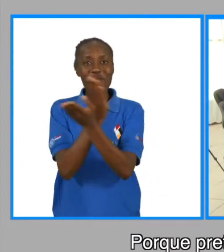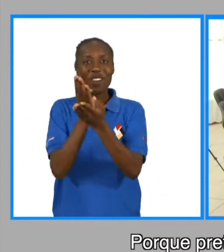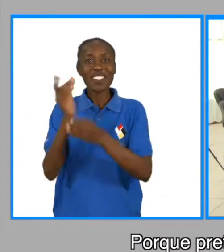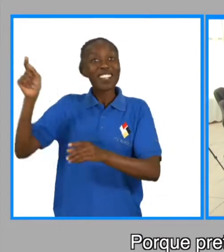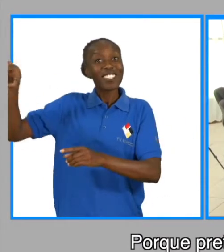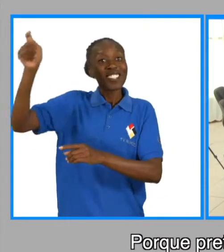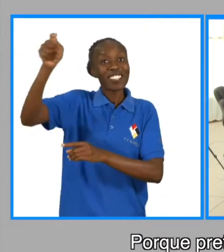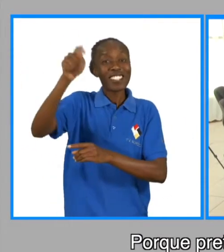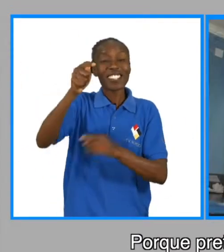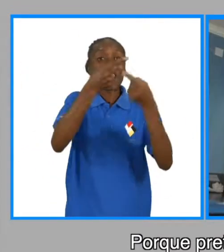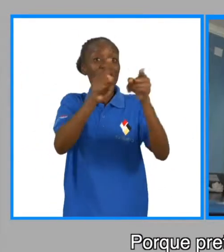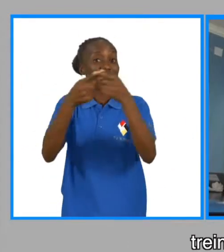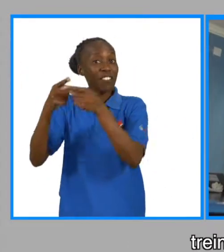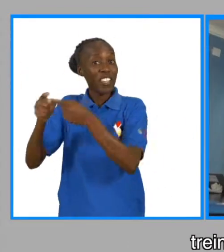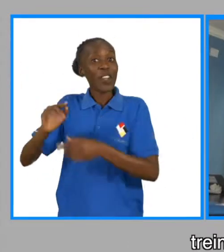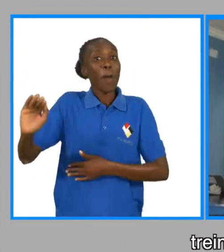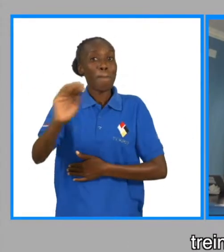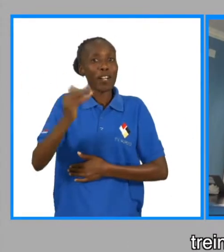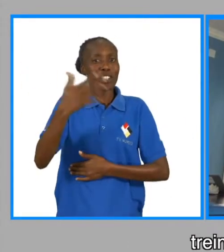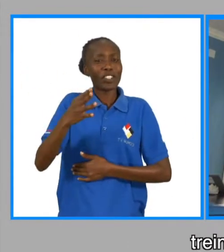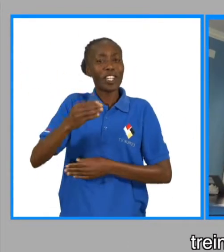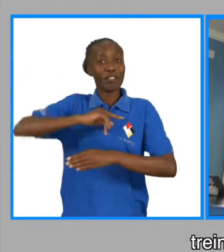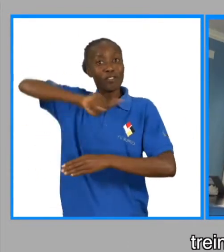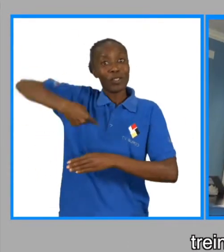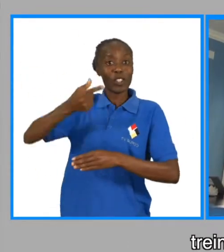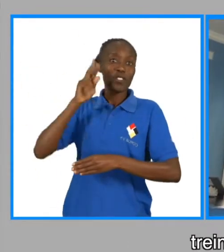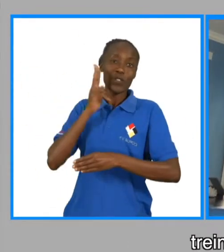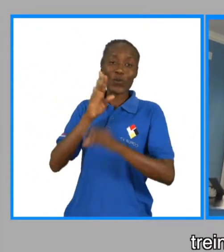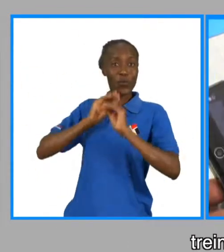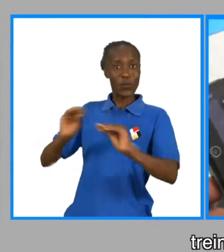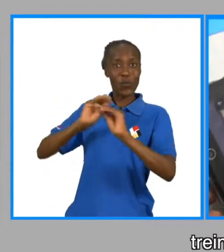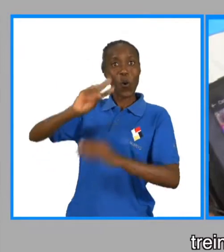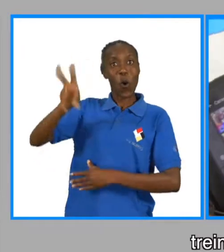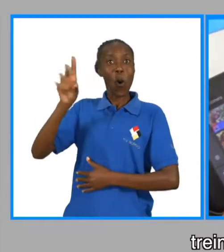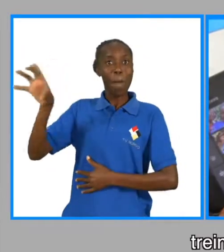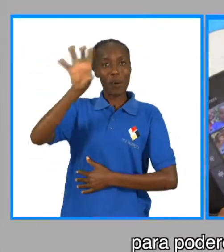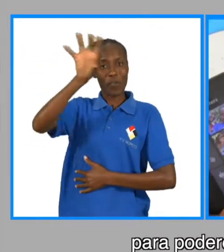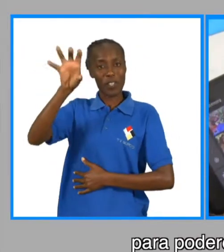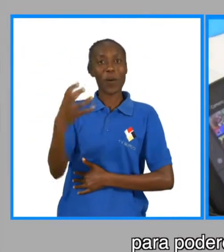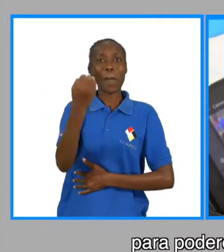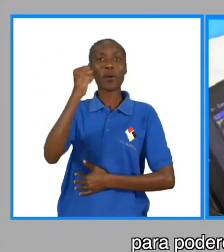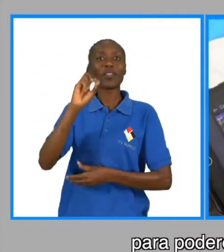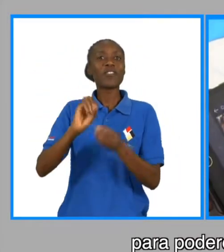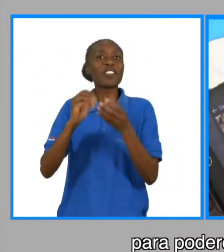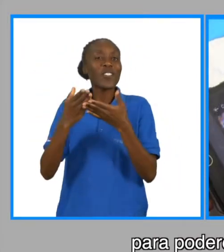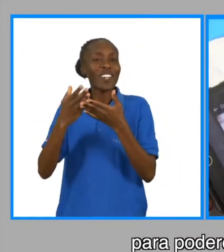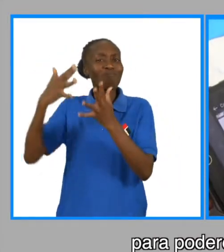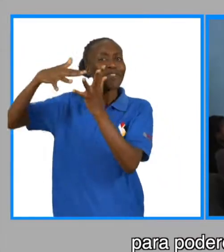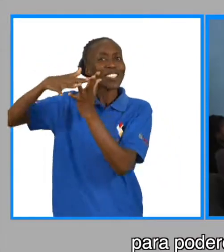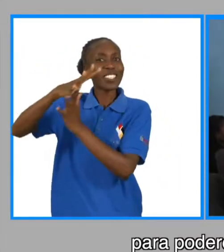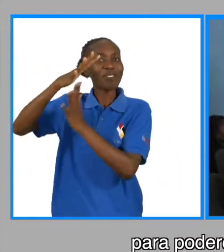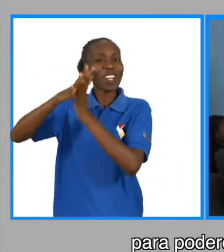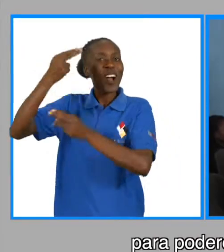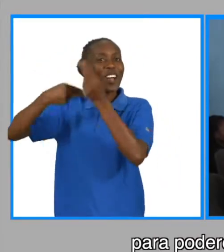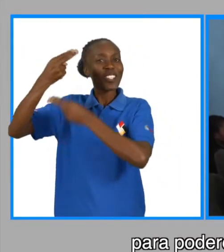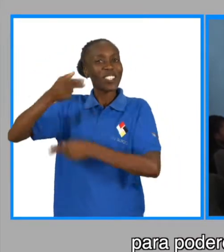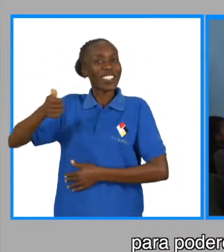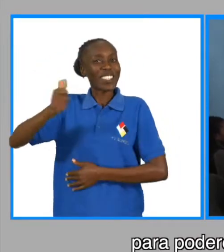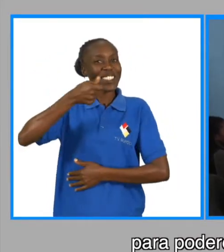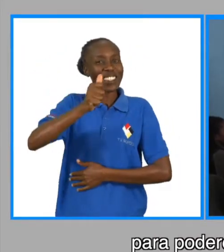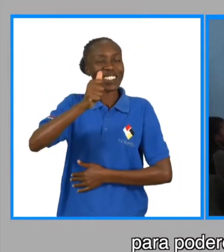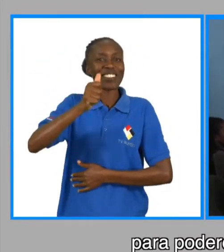informação chegue de todos os lados, treinamos jovens surdos de outras partes do país para poderem também contar histórias das